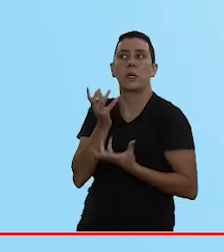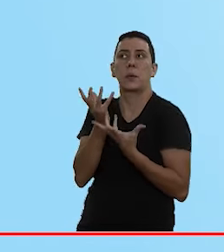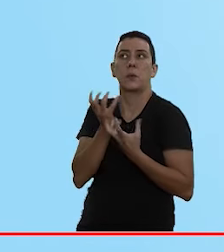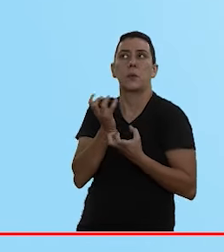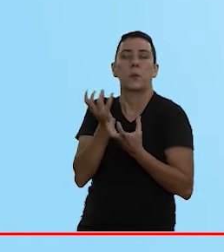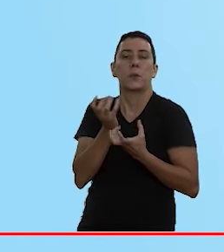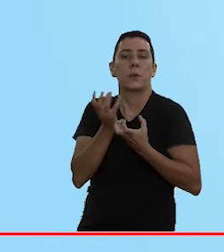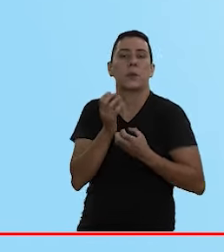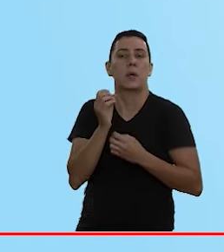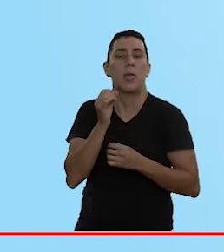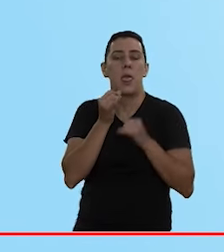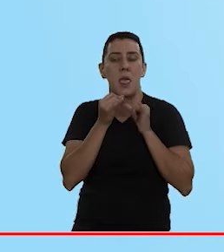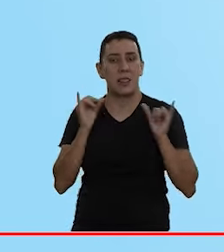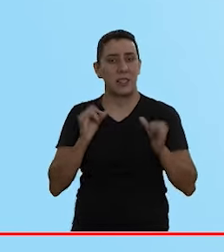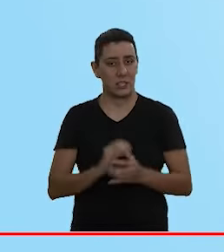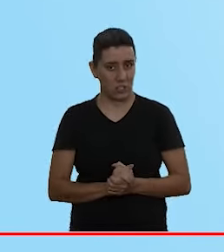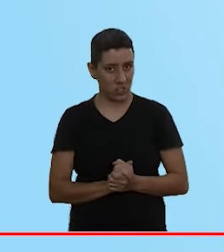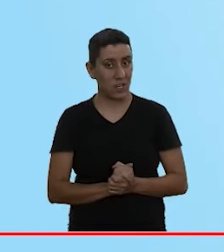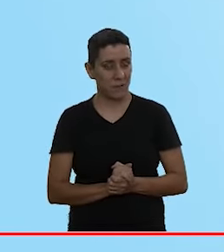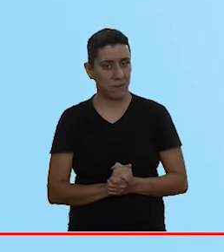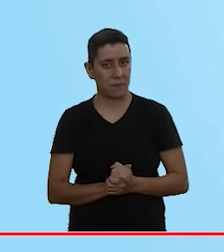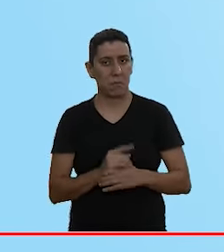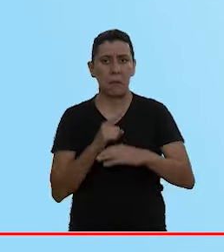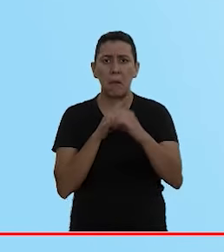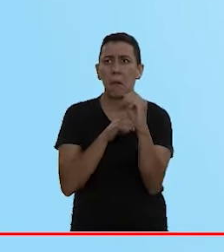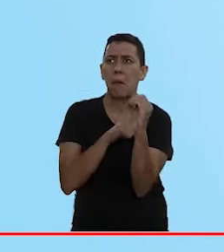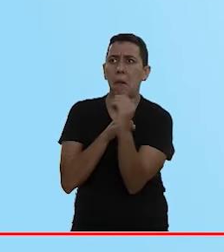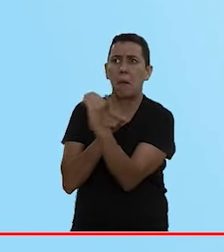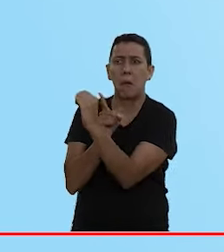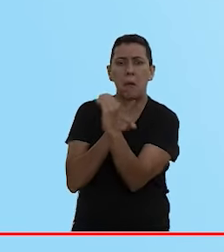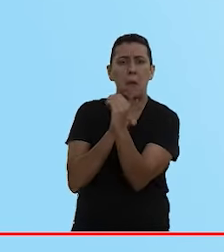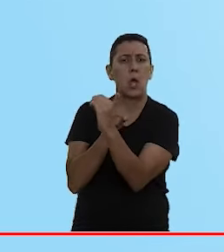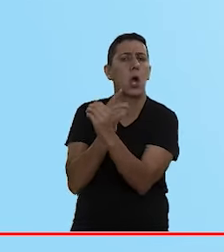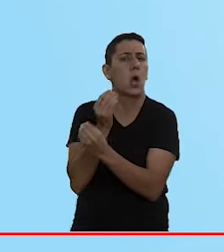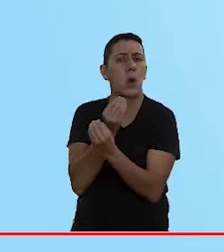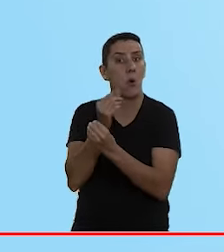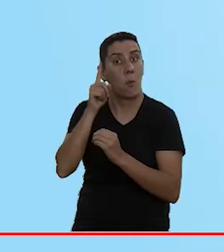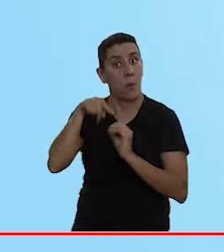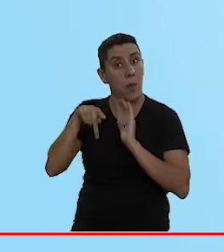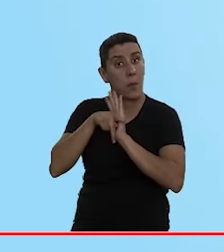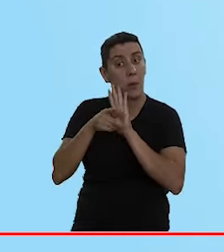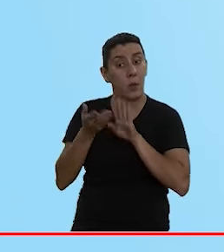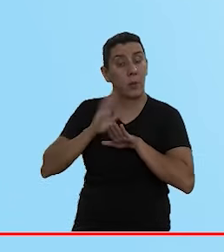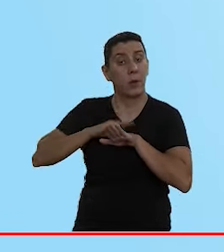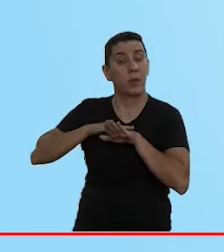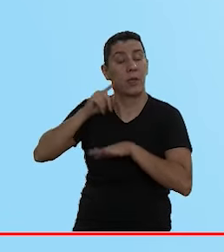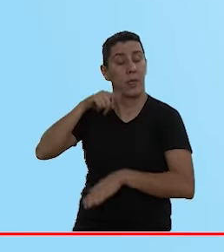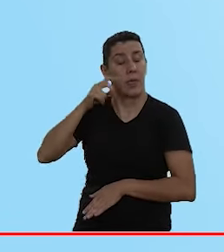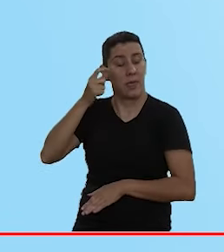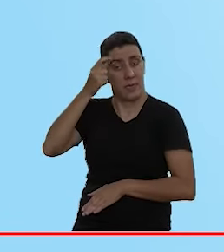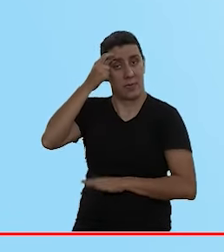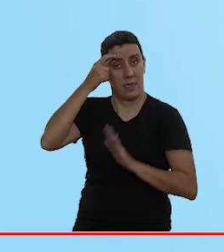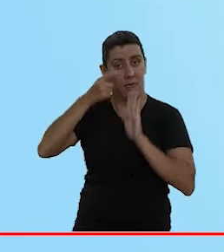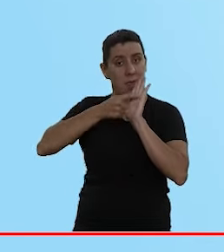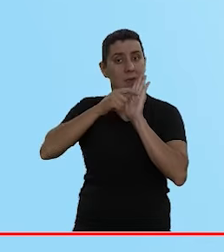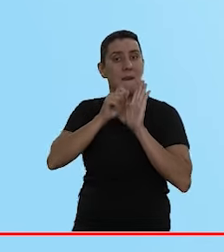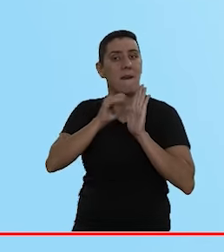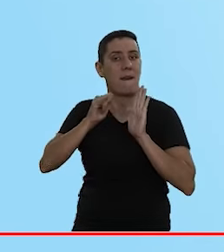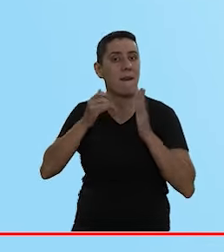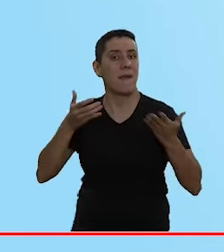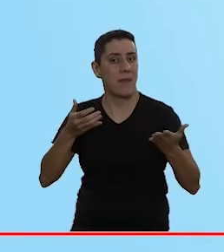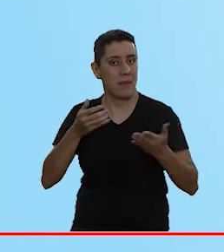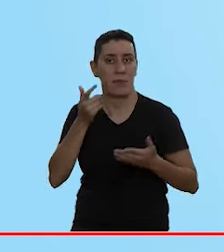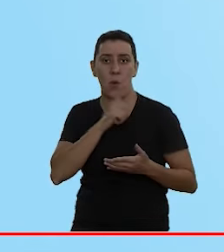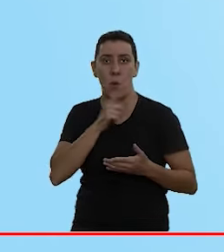tem aplicações de inteligência artificial que fazem os seguidores seguir o Sol e maximizar essa geração de forma mais